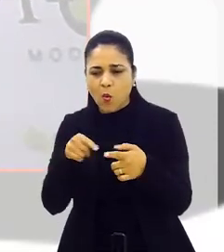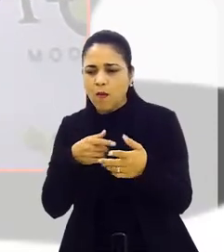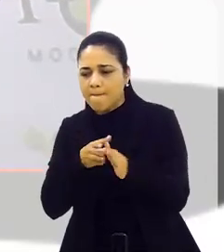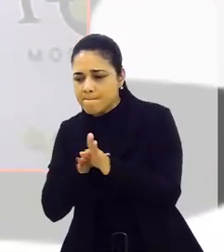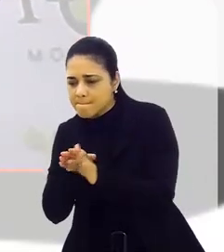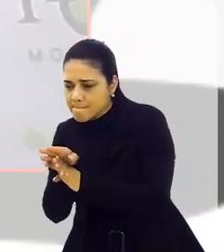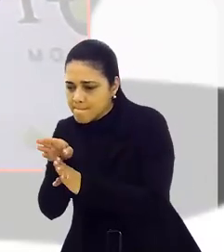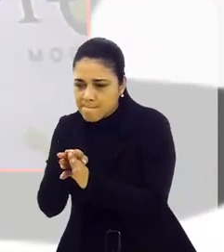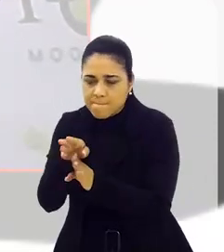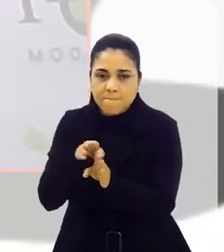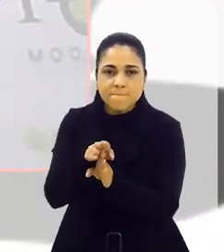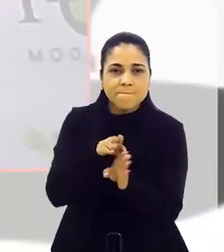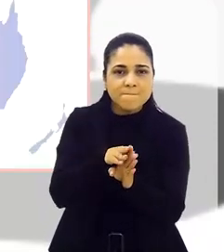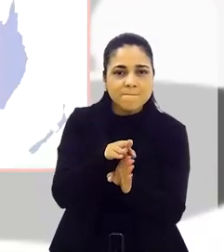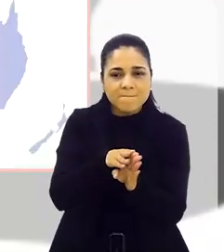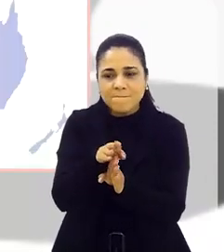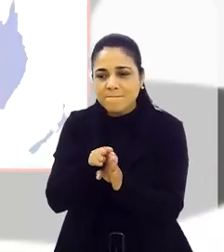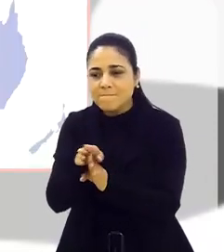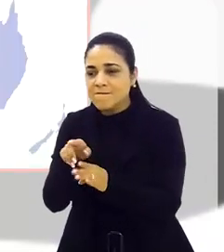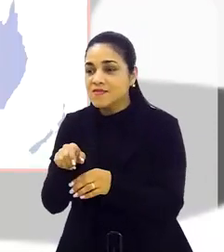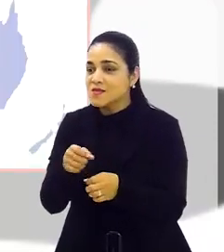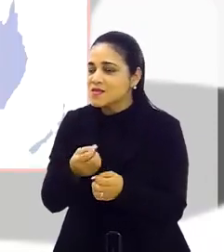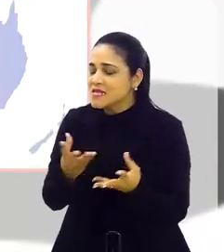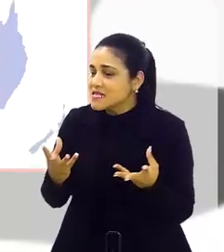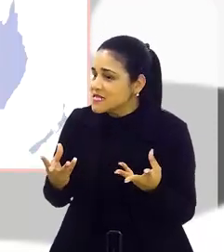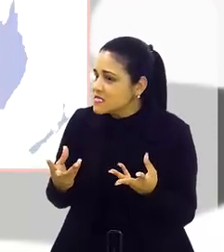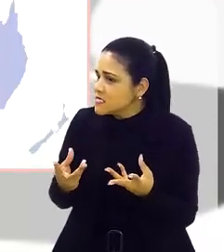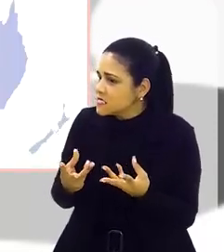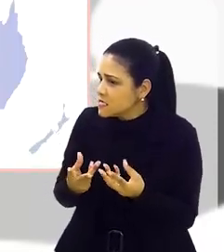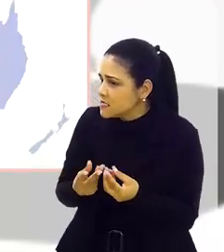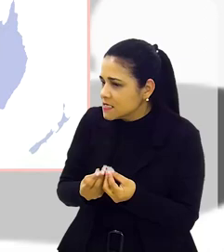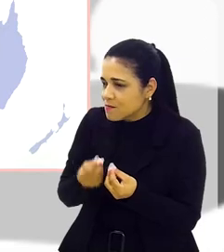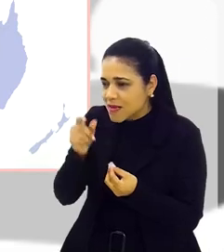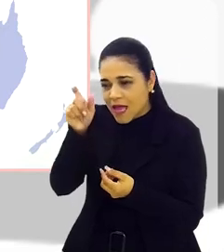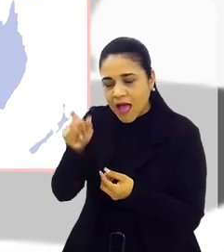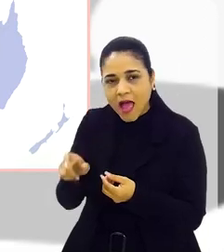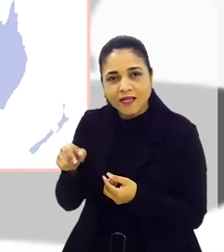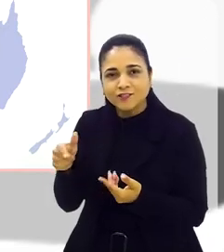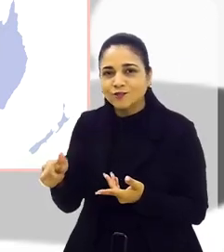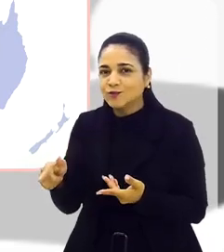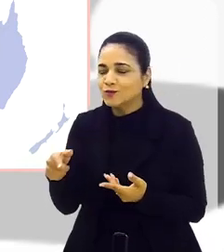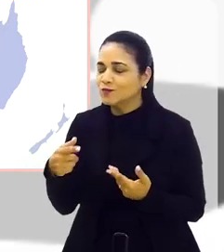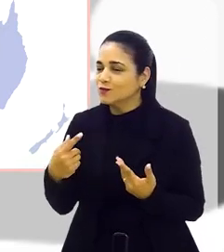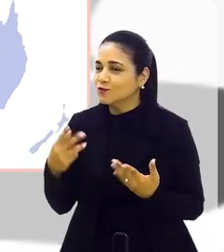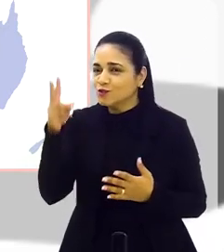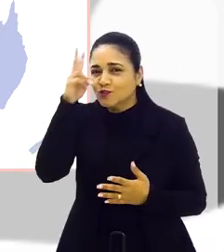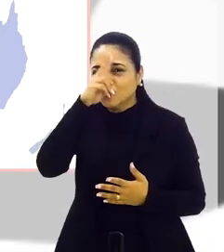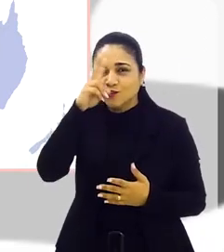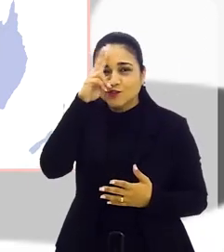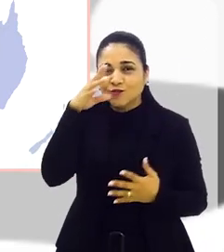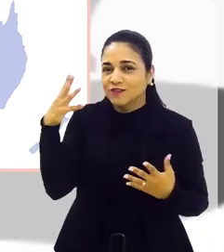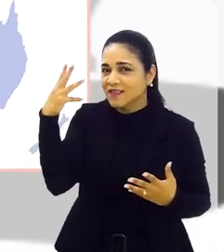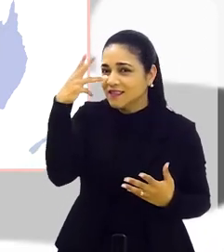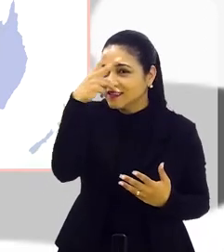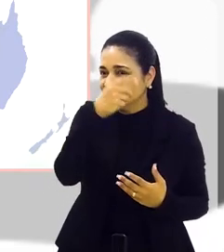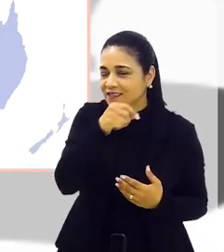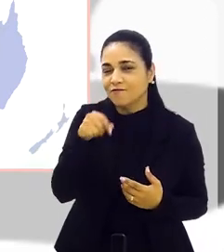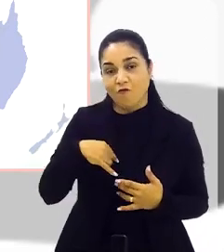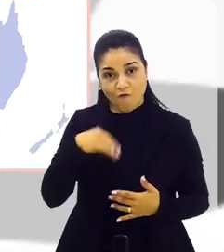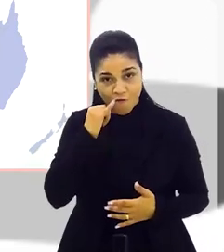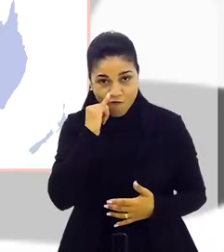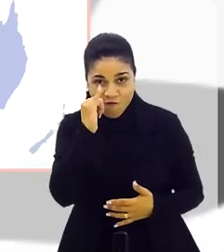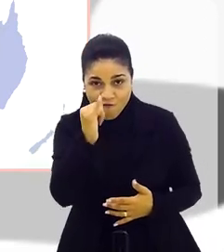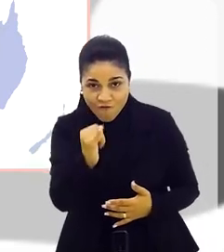começava a moldá-los. Eu dizia: não, ó, vem para o lado Nossa, de cá, Toso, isso aí. quanta sensibilidade da sua parte, mas que história mais